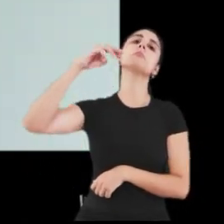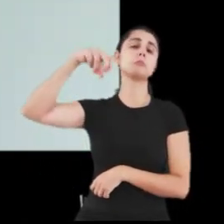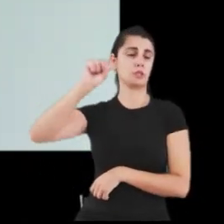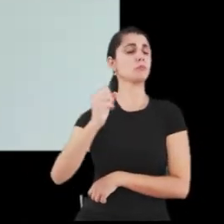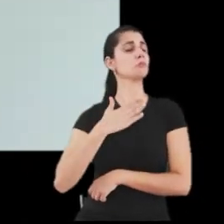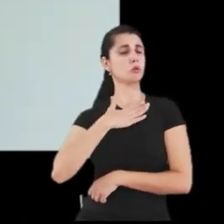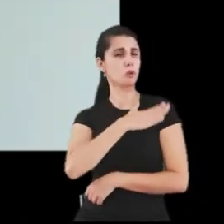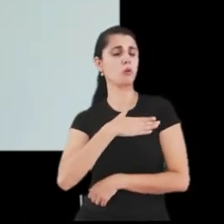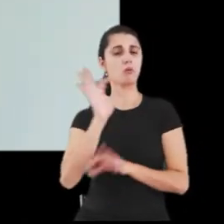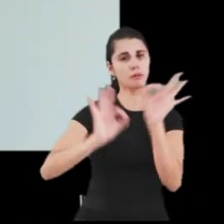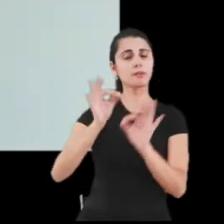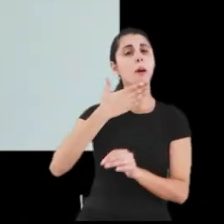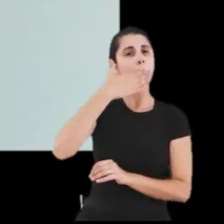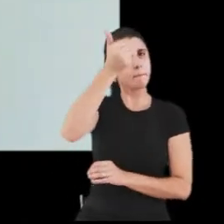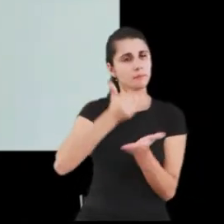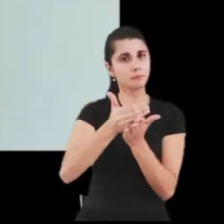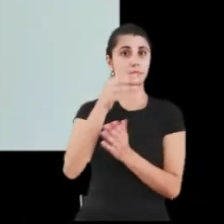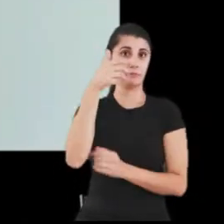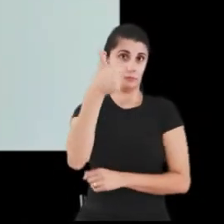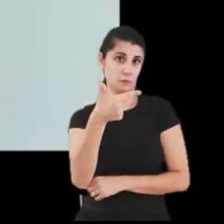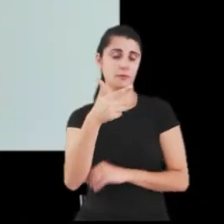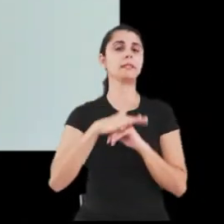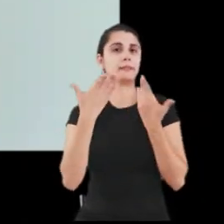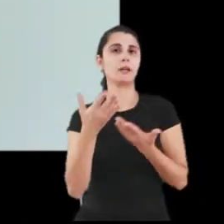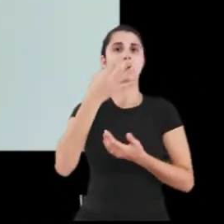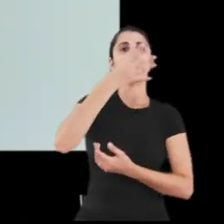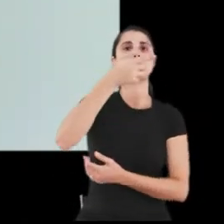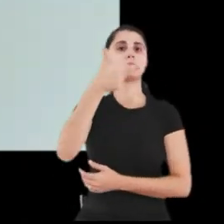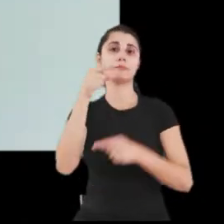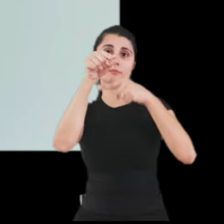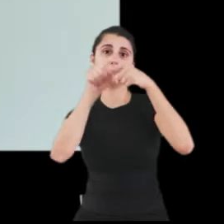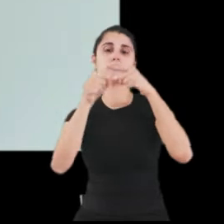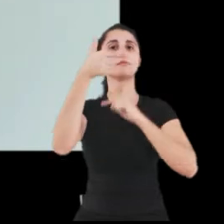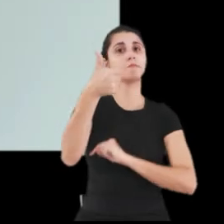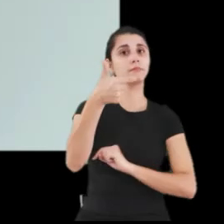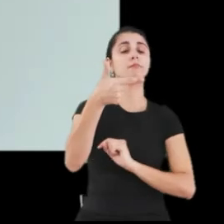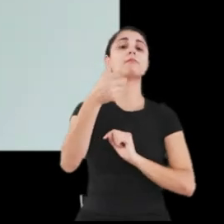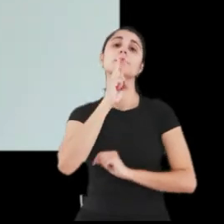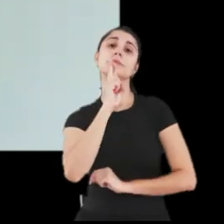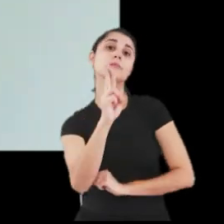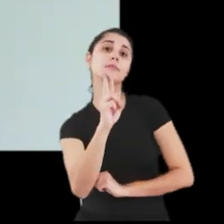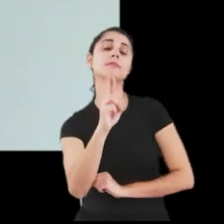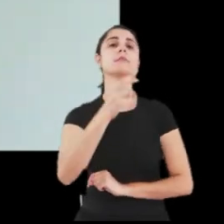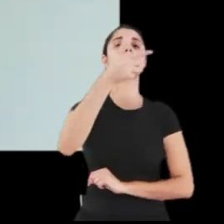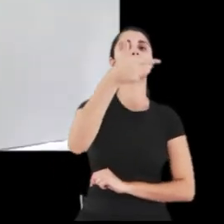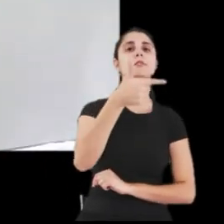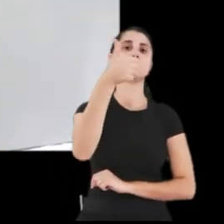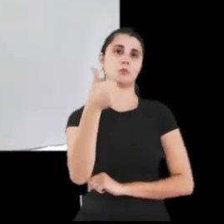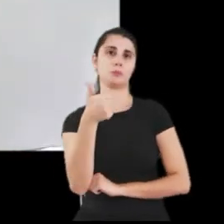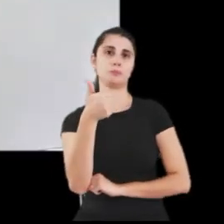organização, vou começar pelo 2. 42 por 2, a resposta é